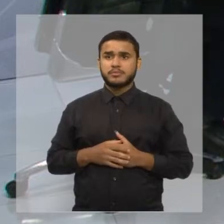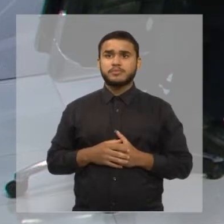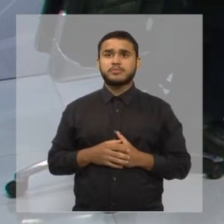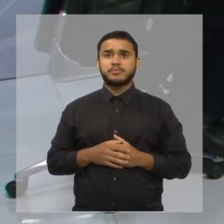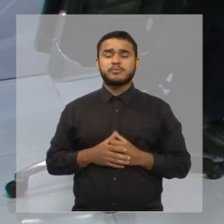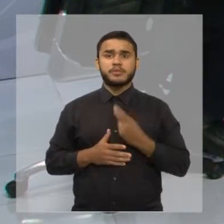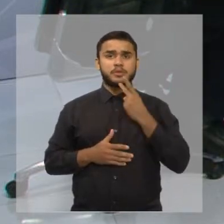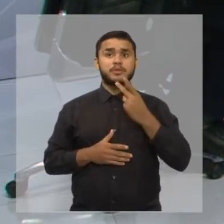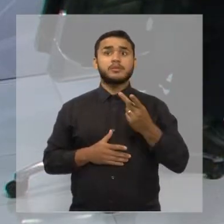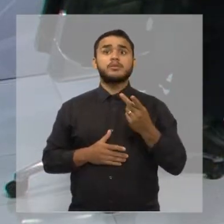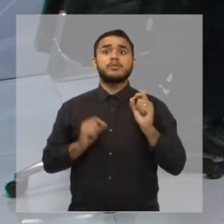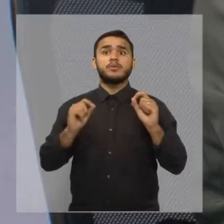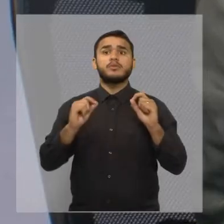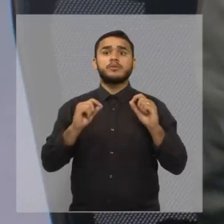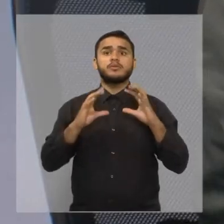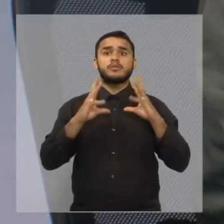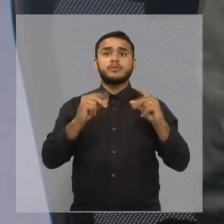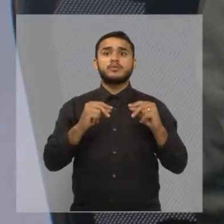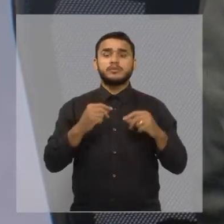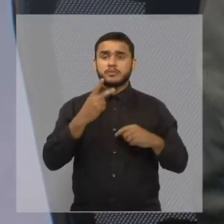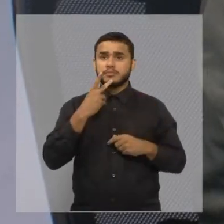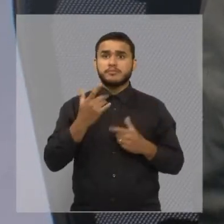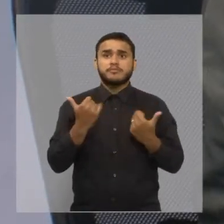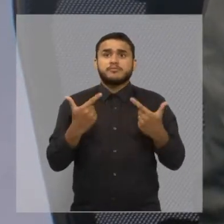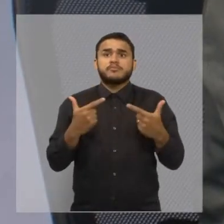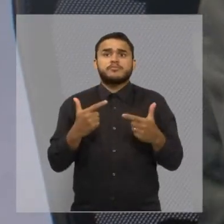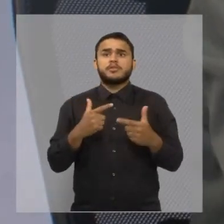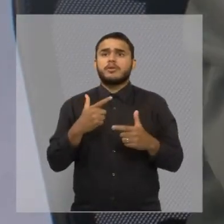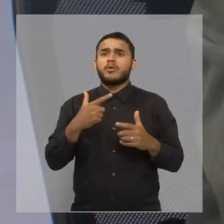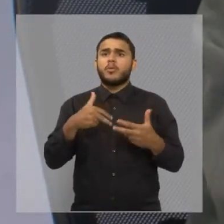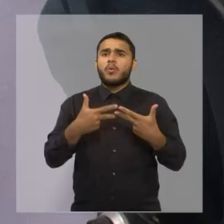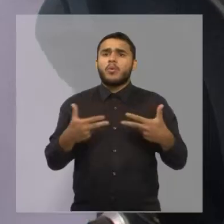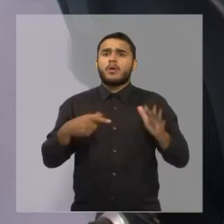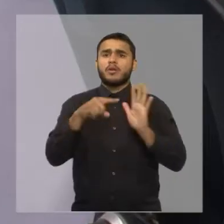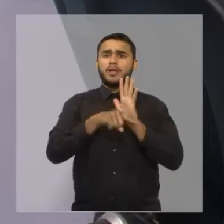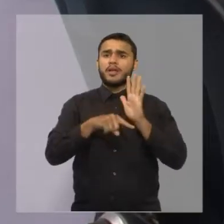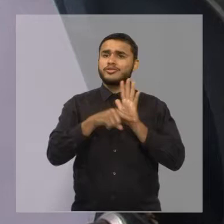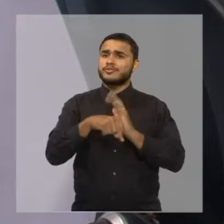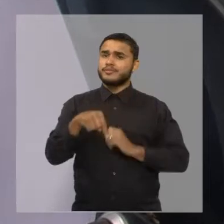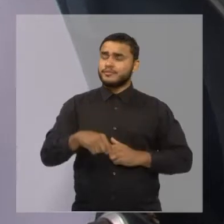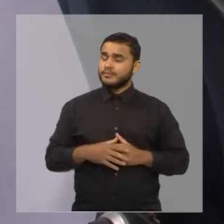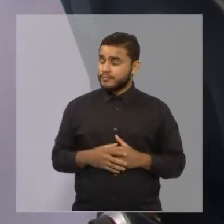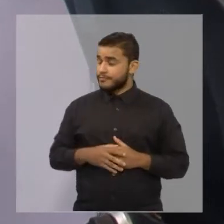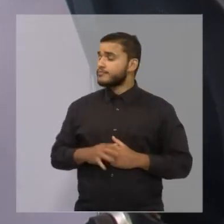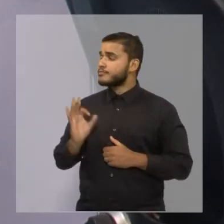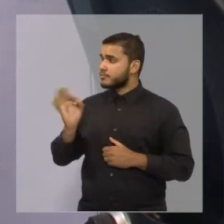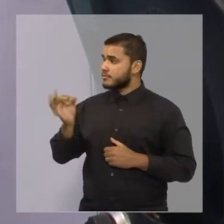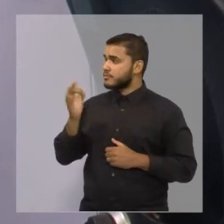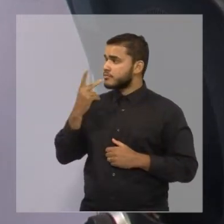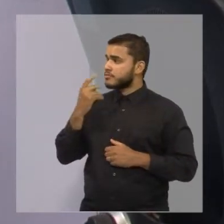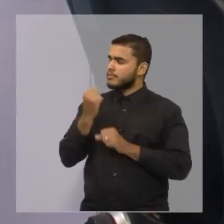aprovando. Trazendo uma série não estou aprovando, mas estou explicando. Olha, o que acontece é que durante